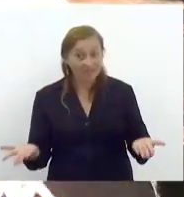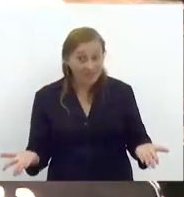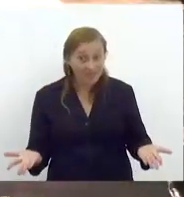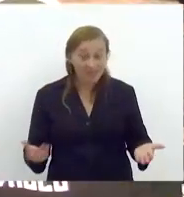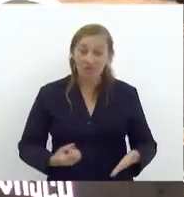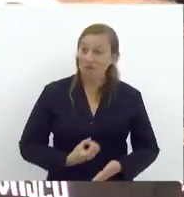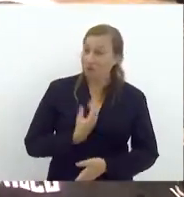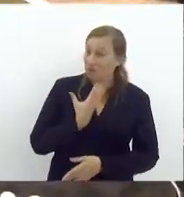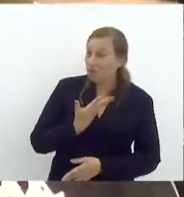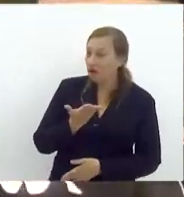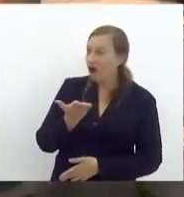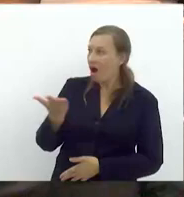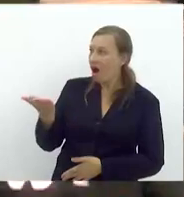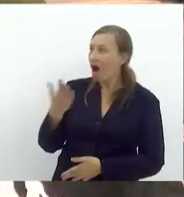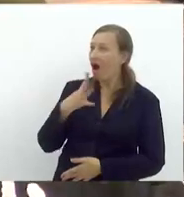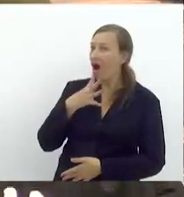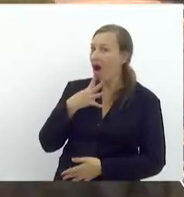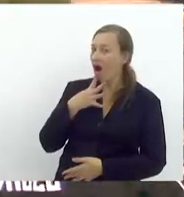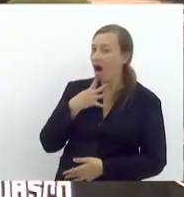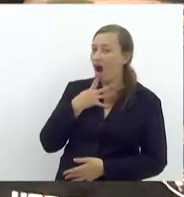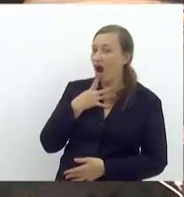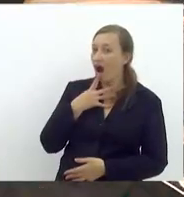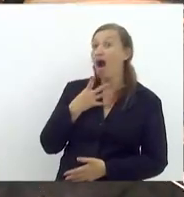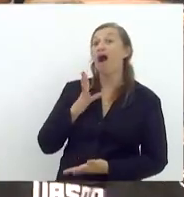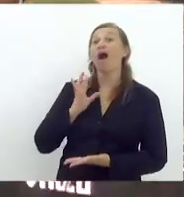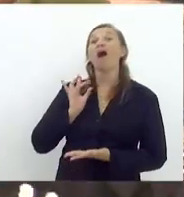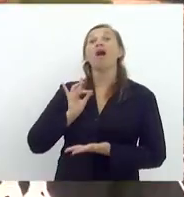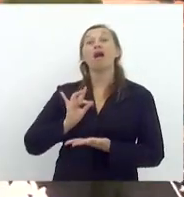uma poesia dessa né Realmente